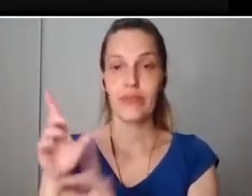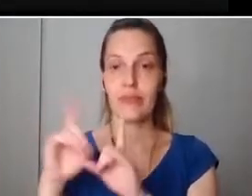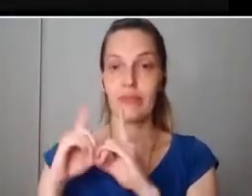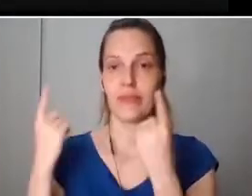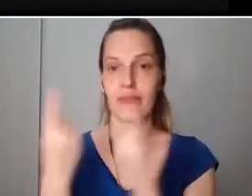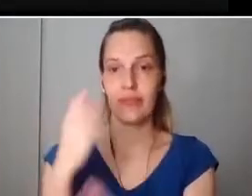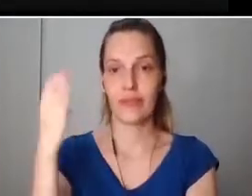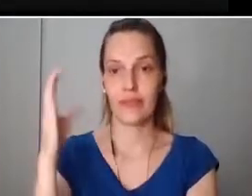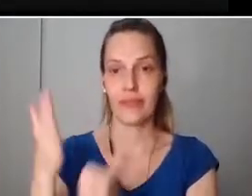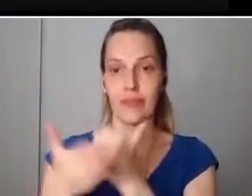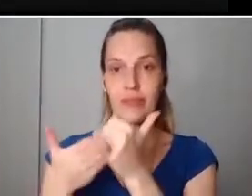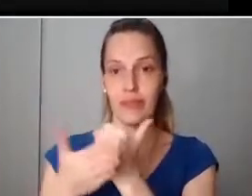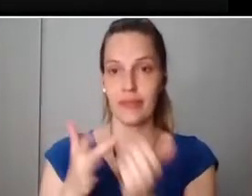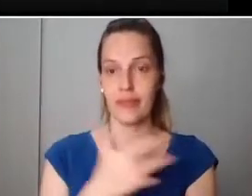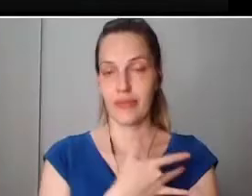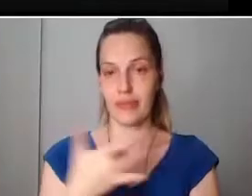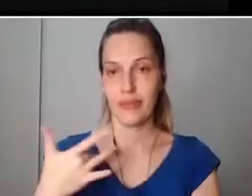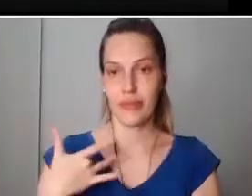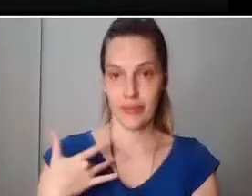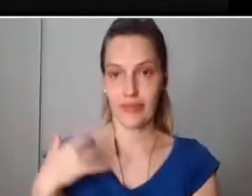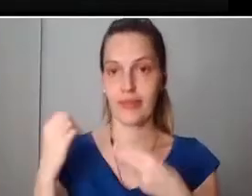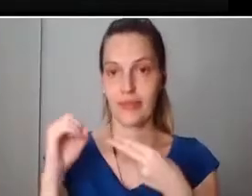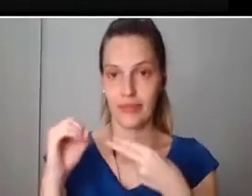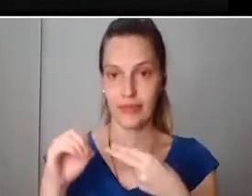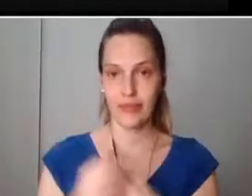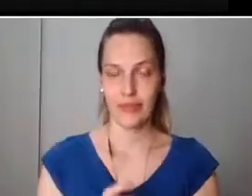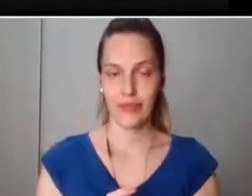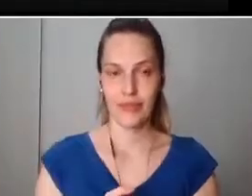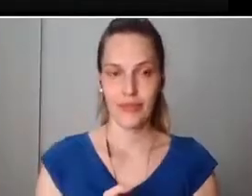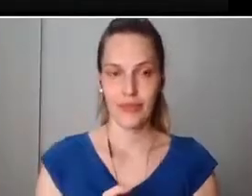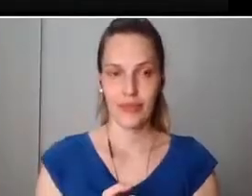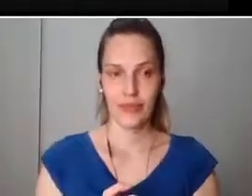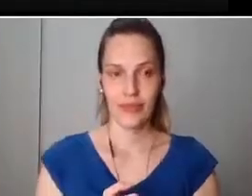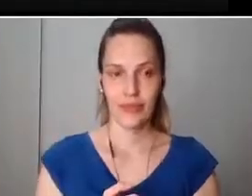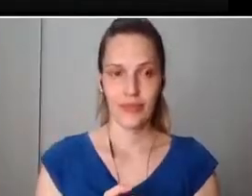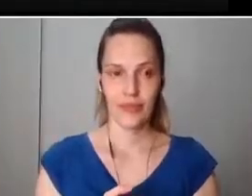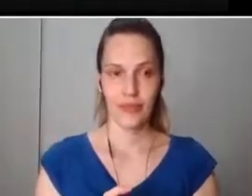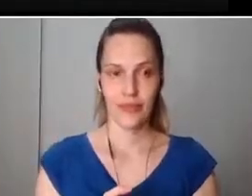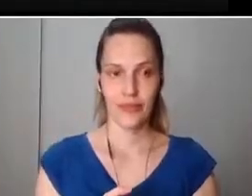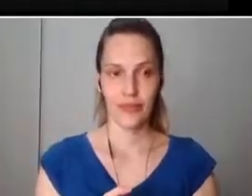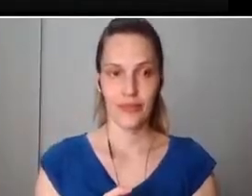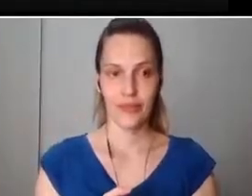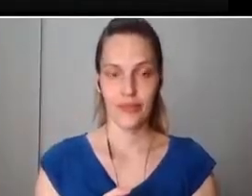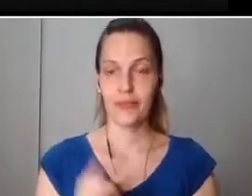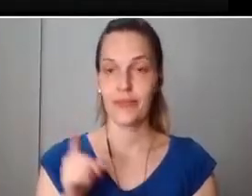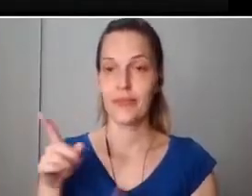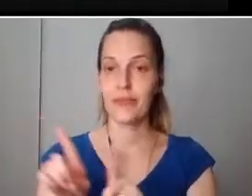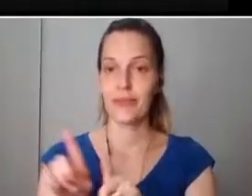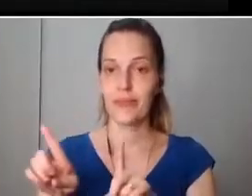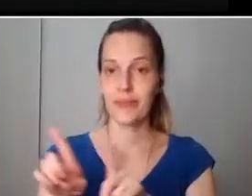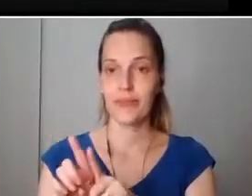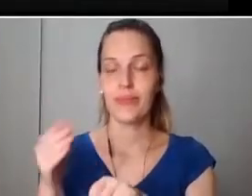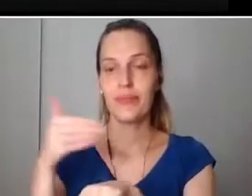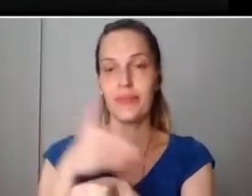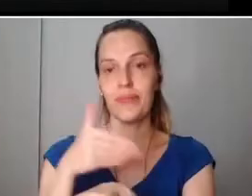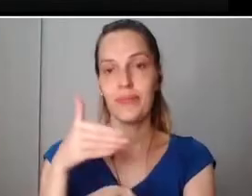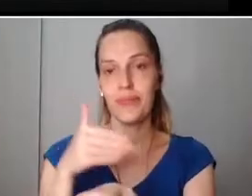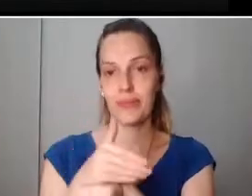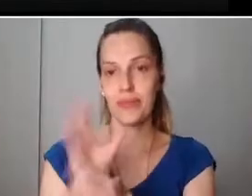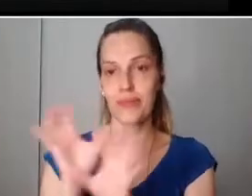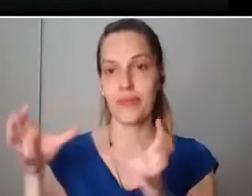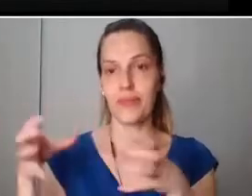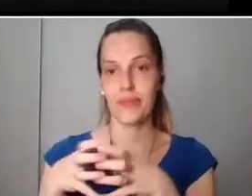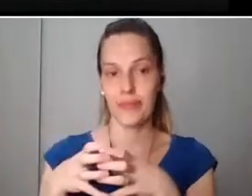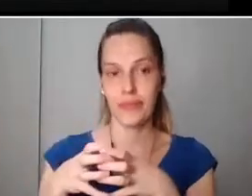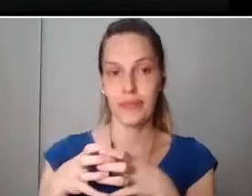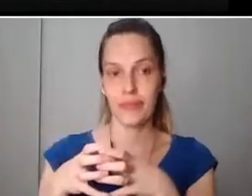Ciências Básicas da Saúde da nossa instituição. Ela também faz parte do corpo permanente do Programa de Pós-Graduação